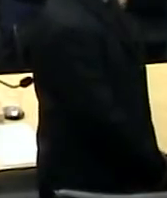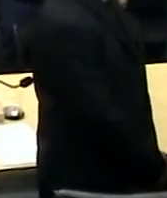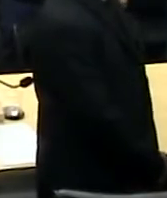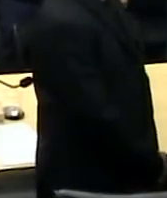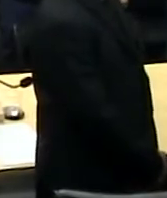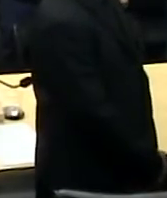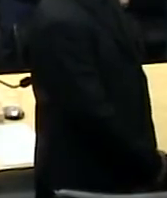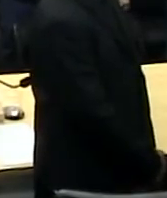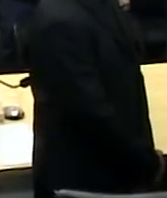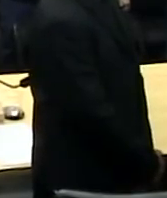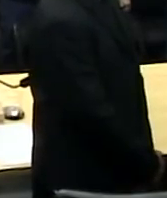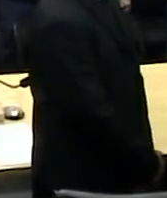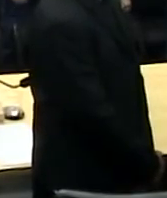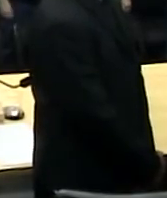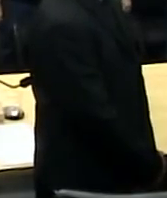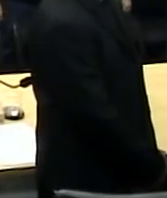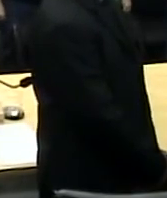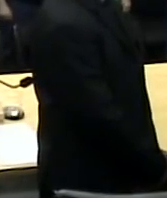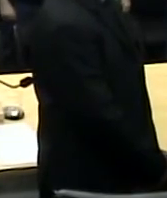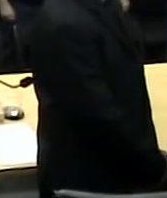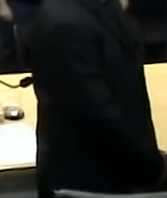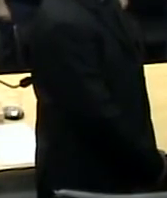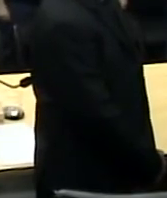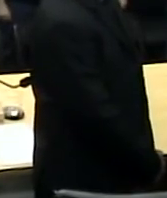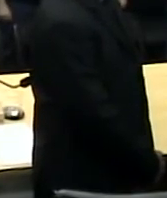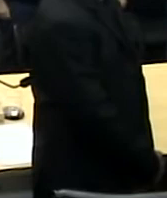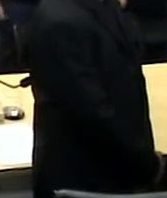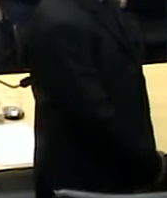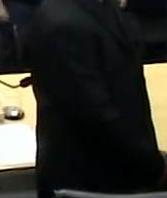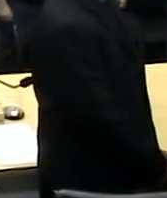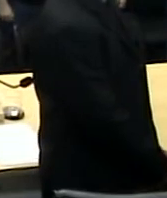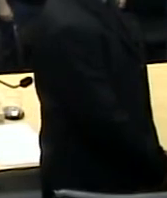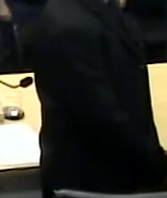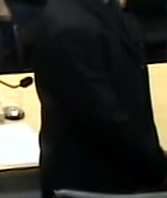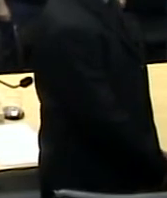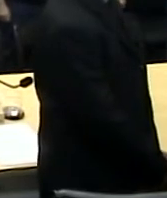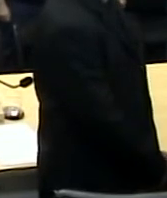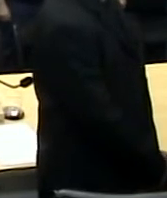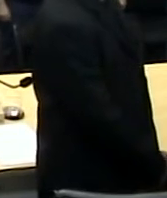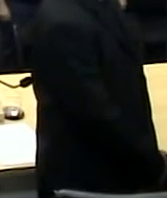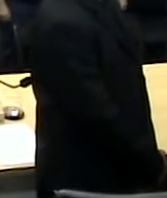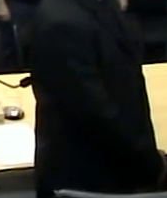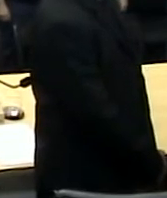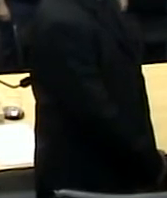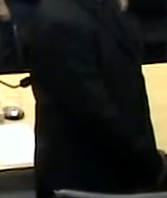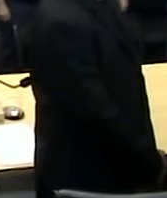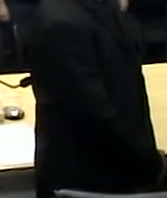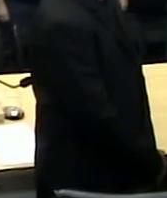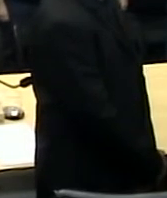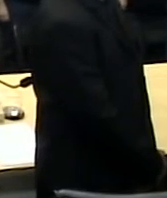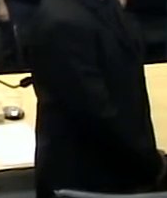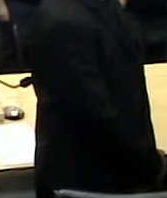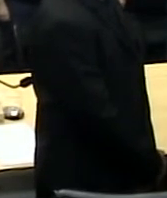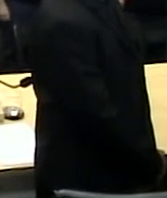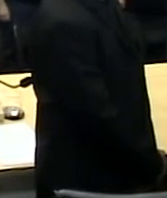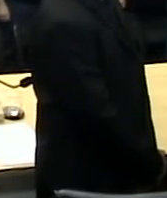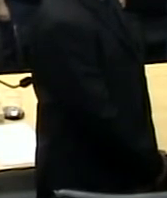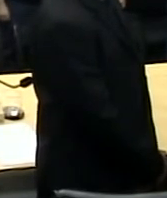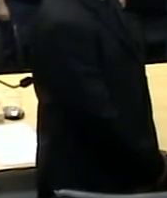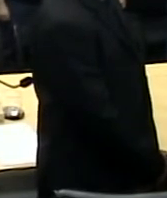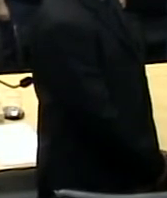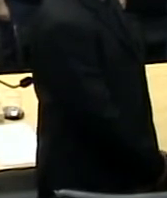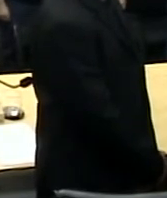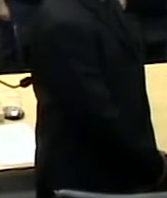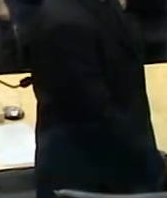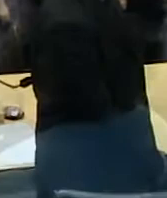da justiça, clava forte, verás que o filho teu não foge à luta, nem teme que